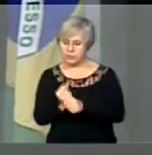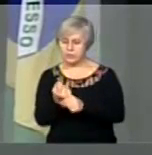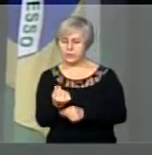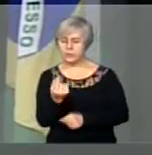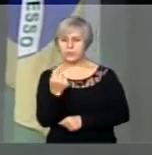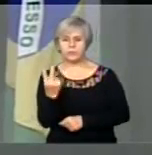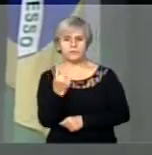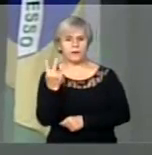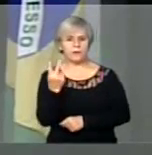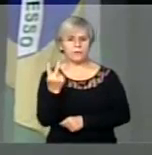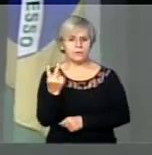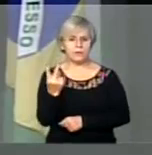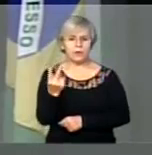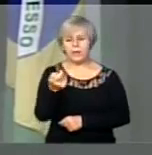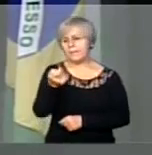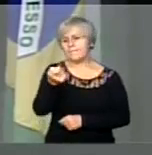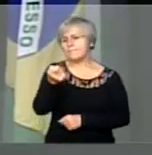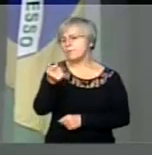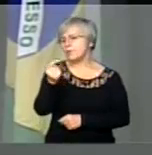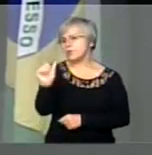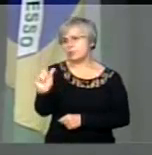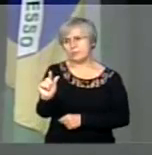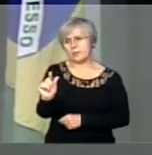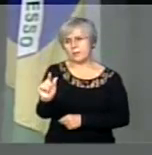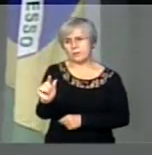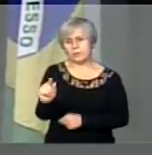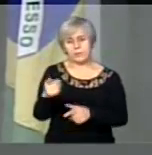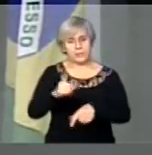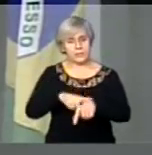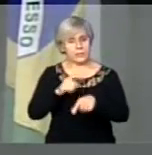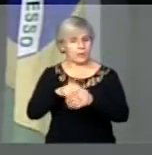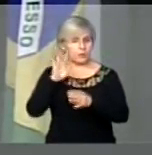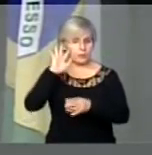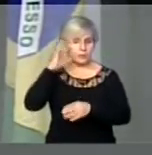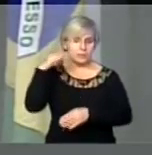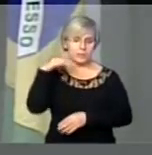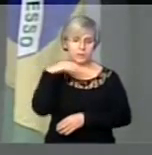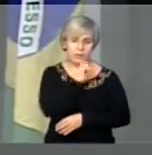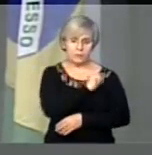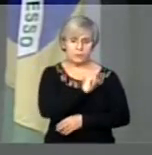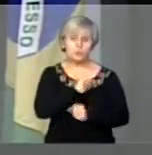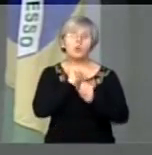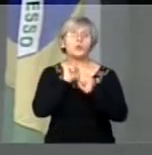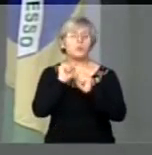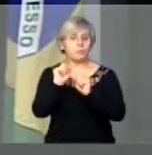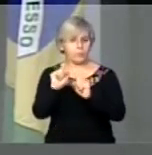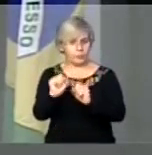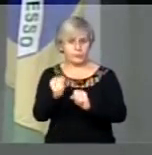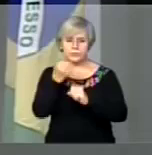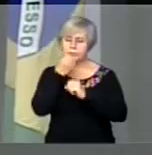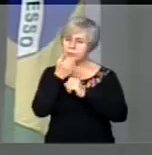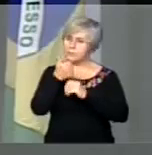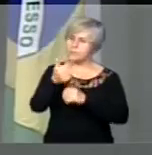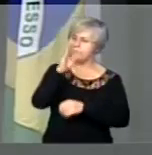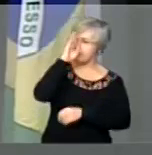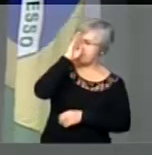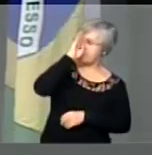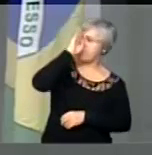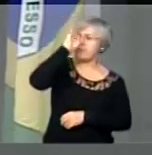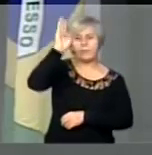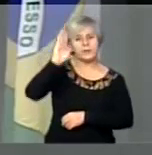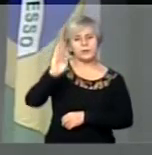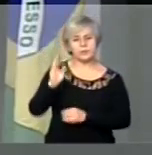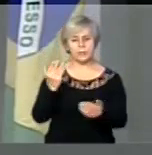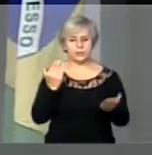muito pequeno e na hora das decisões ele poderia ser extremamente prioritário em relação